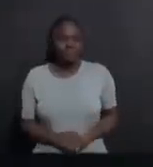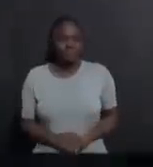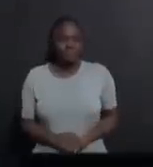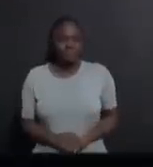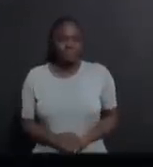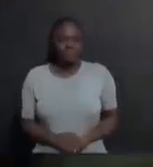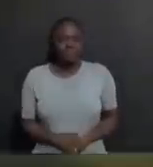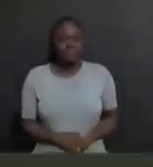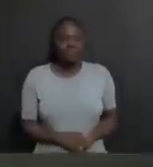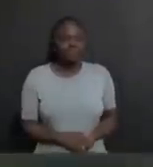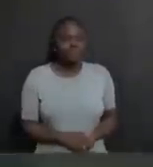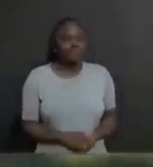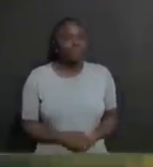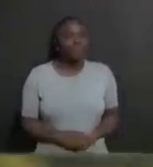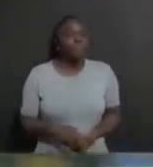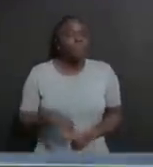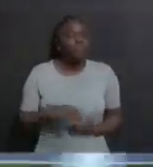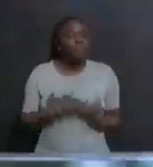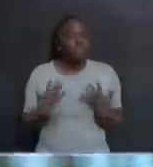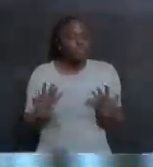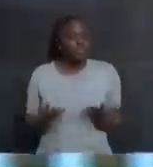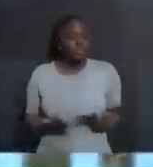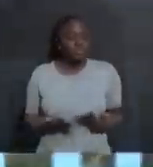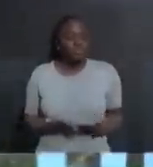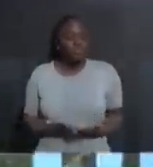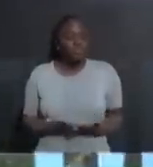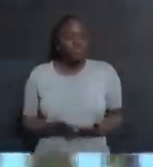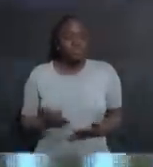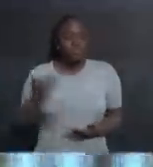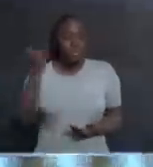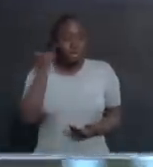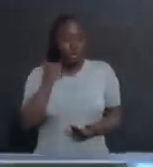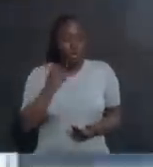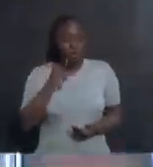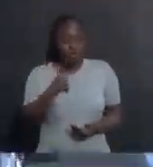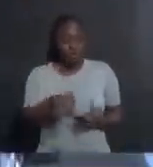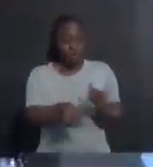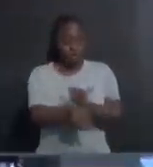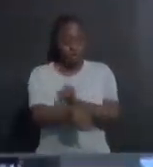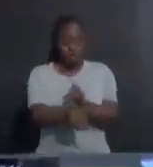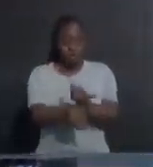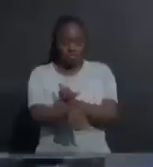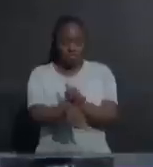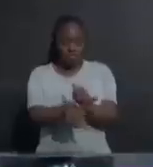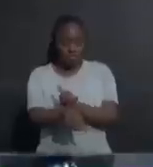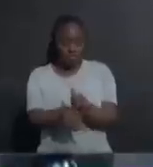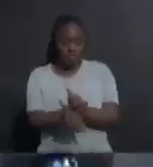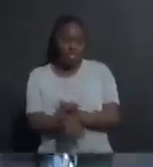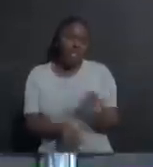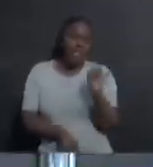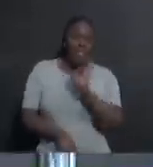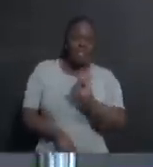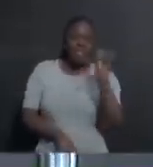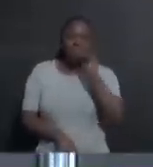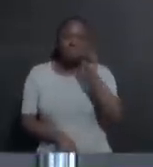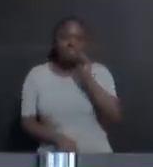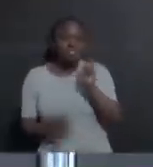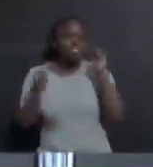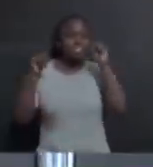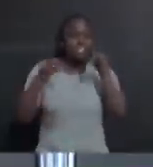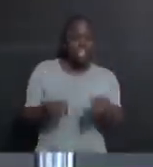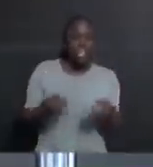Ai, Deus, levanta o profeta. Gente, profetas youtubers. Oi meninas, estou aqui hoje para plantar uma